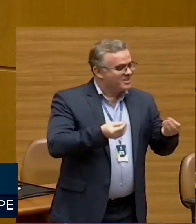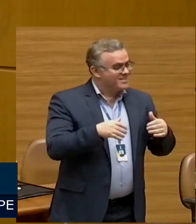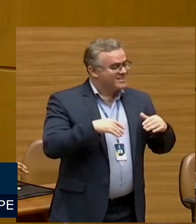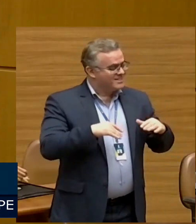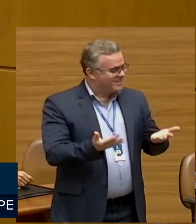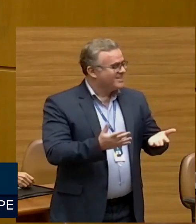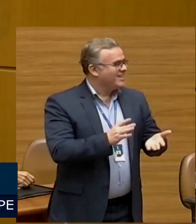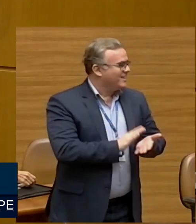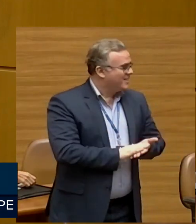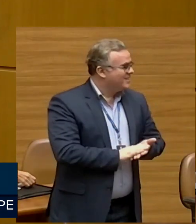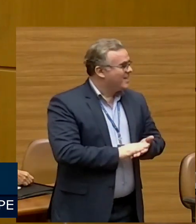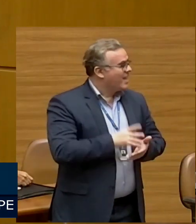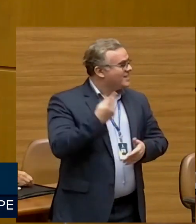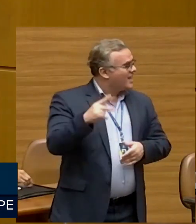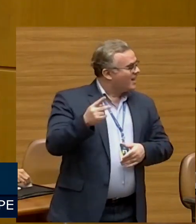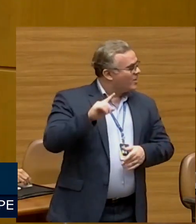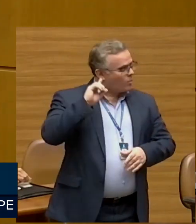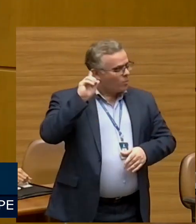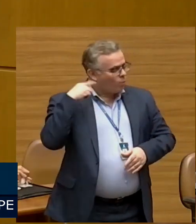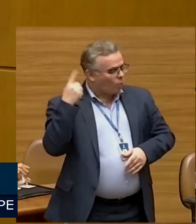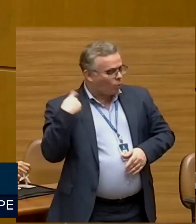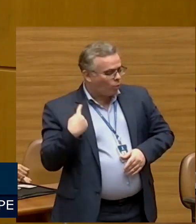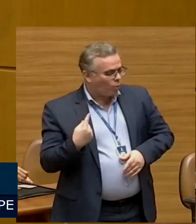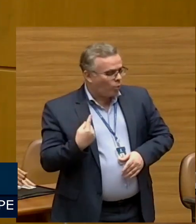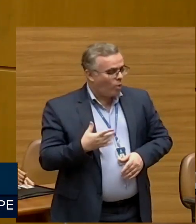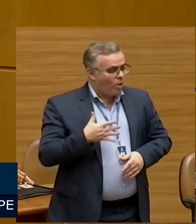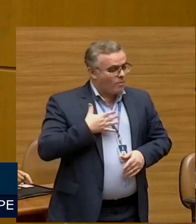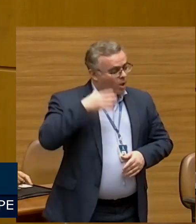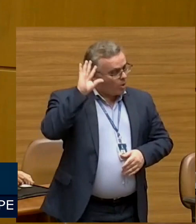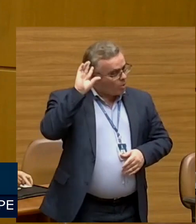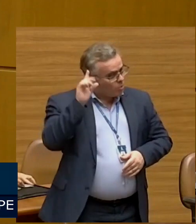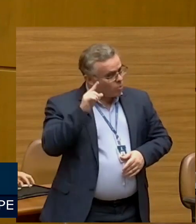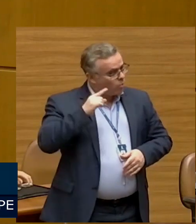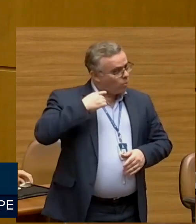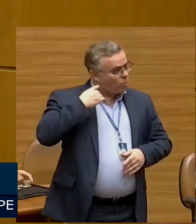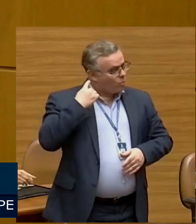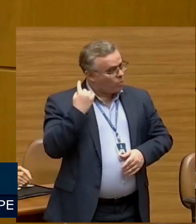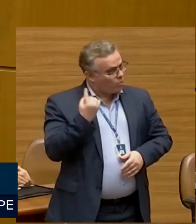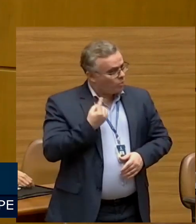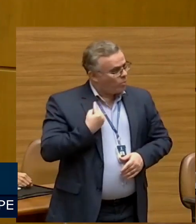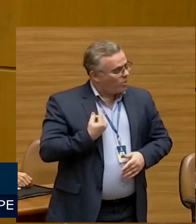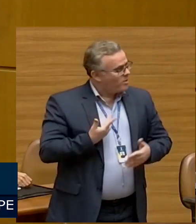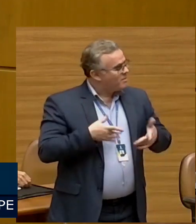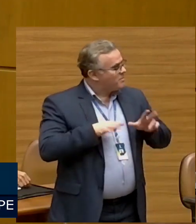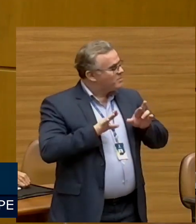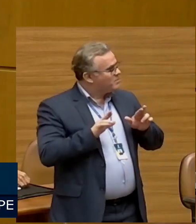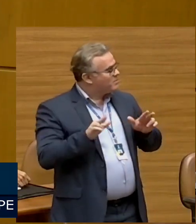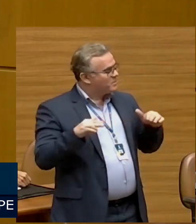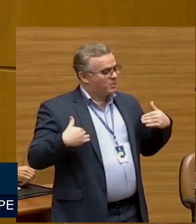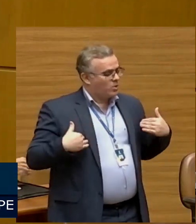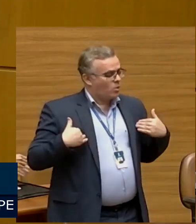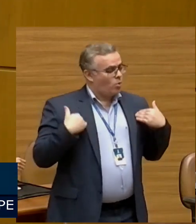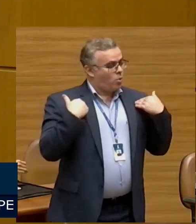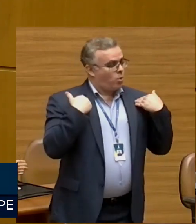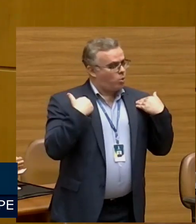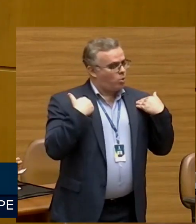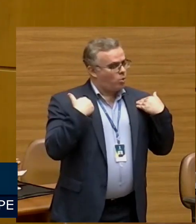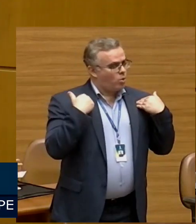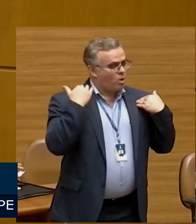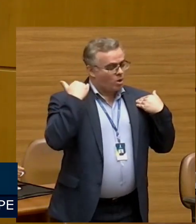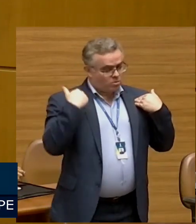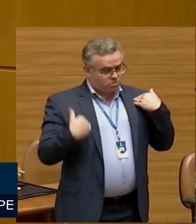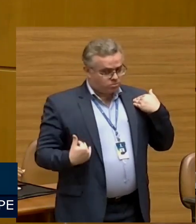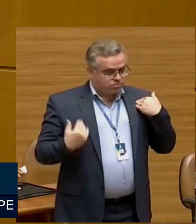ondulado. O de Rubivânia um pouco mais encaracolado. E o meu está um pouquinho mais curto que o da Rubivânia. Mas a nossa roupa